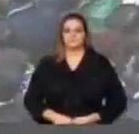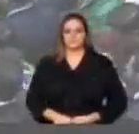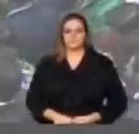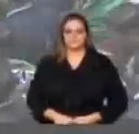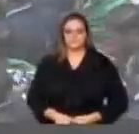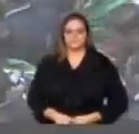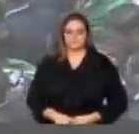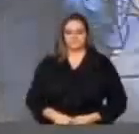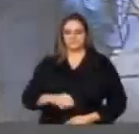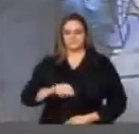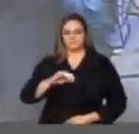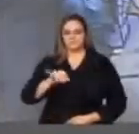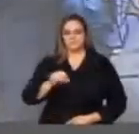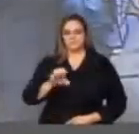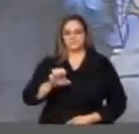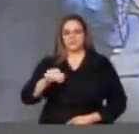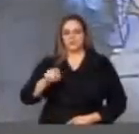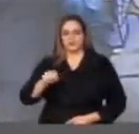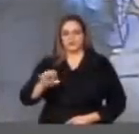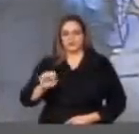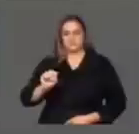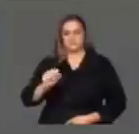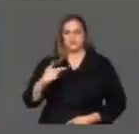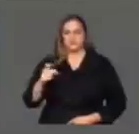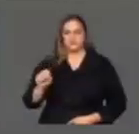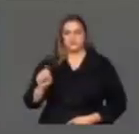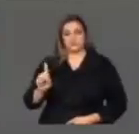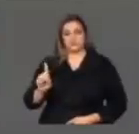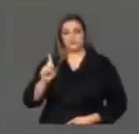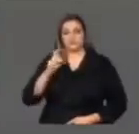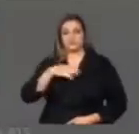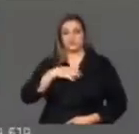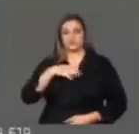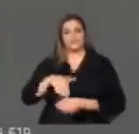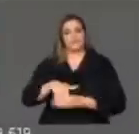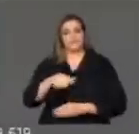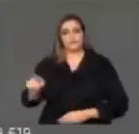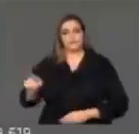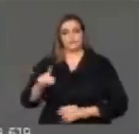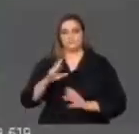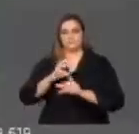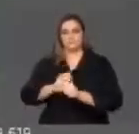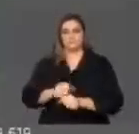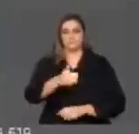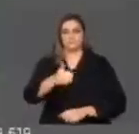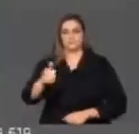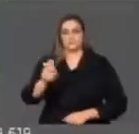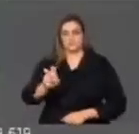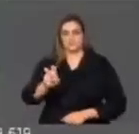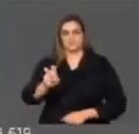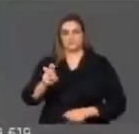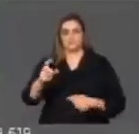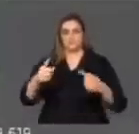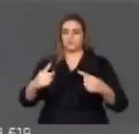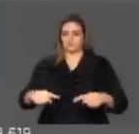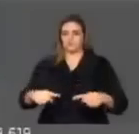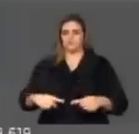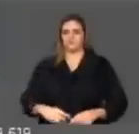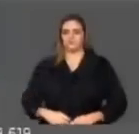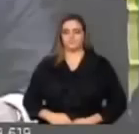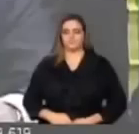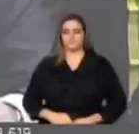Deputado José Nunes, do PSD da Bahia, votou não, totalizando 115 votos